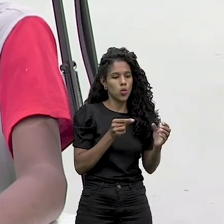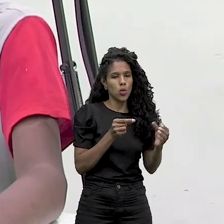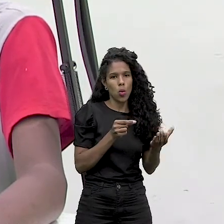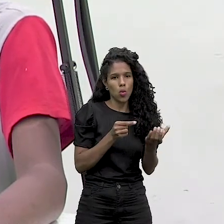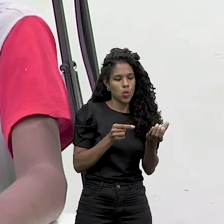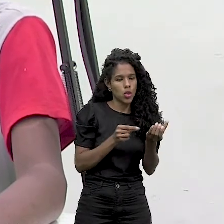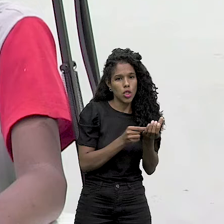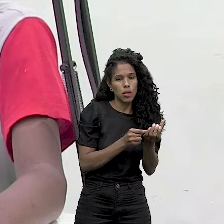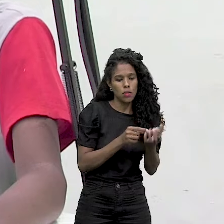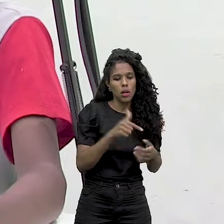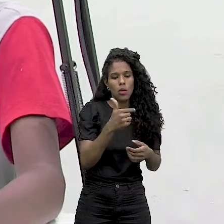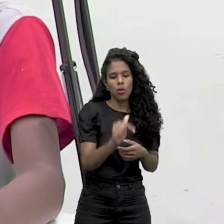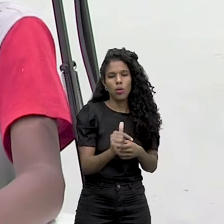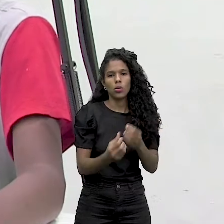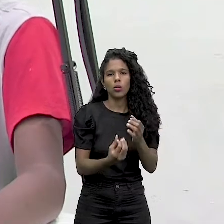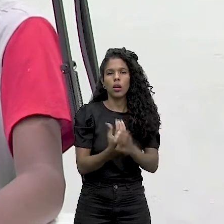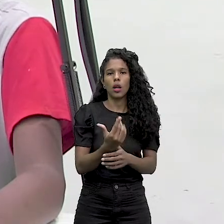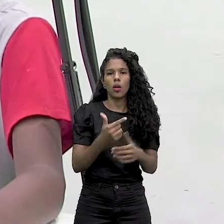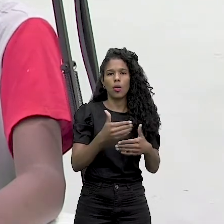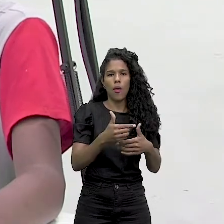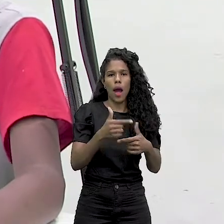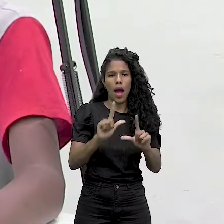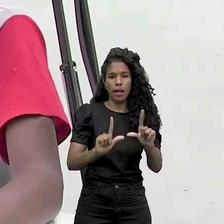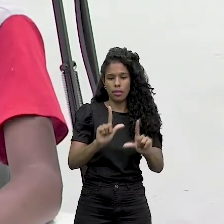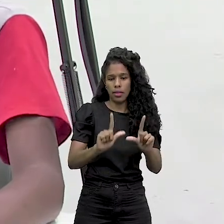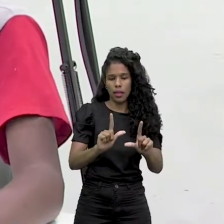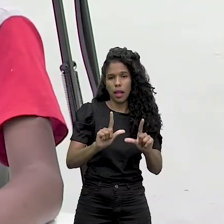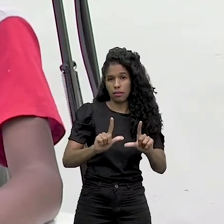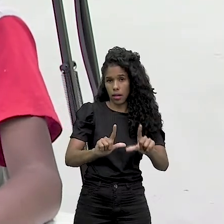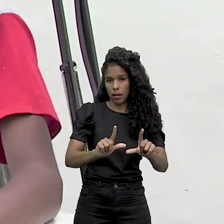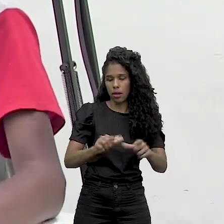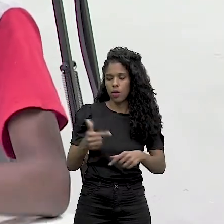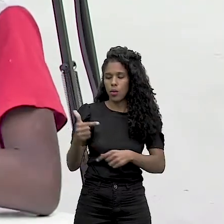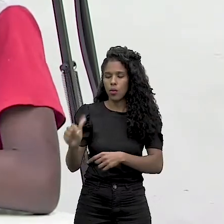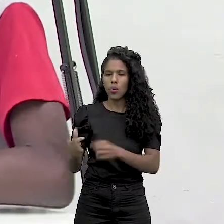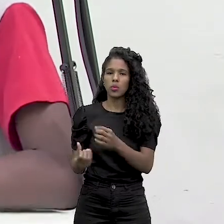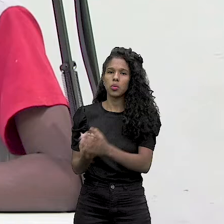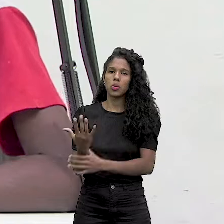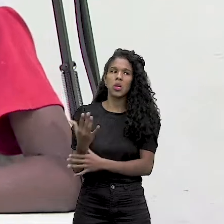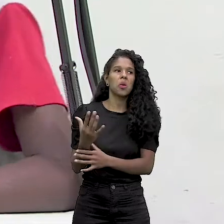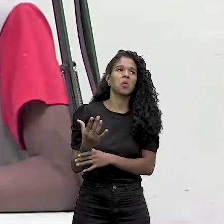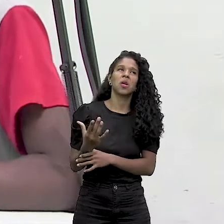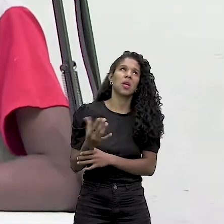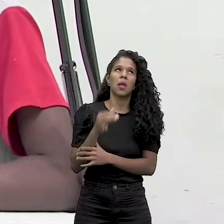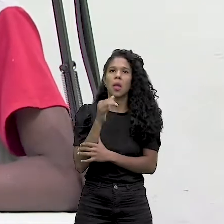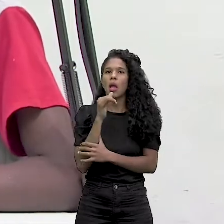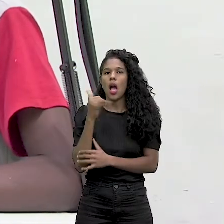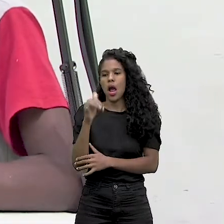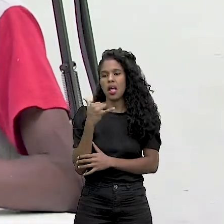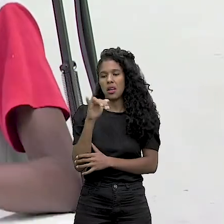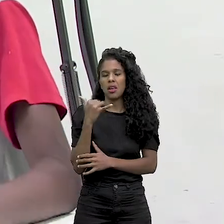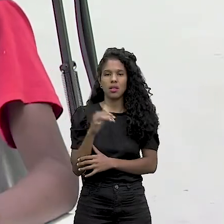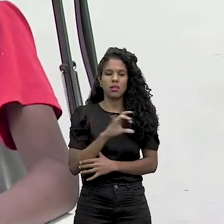como se fosse de um país X, né? Mas... a sede está lá nos Estados Unidos e você compra uma mercadoria